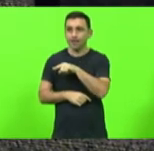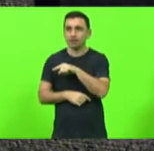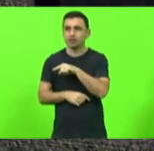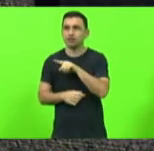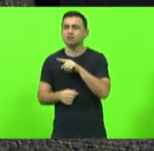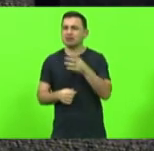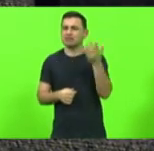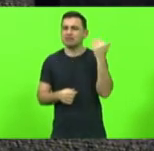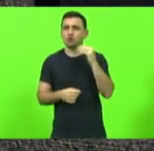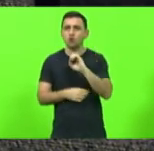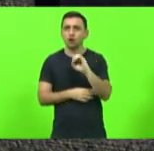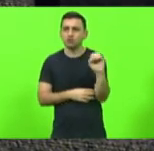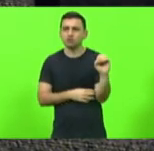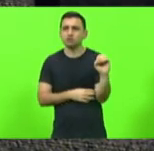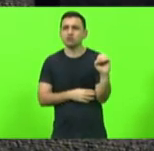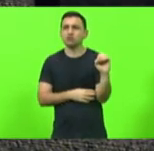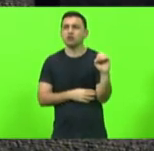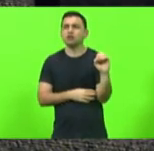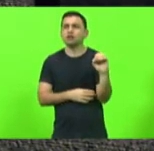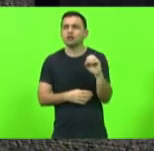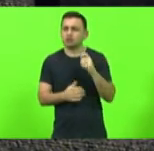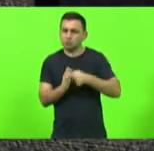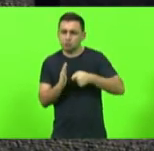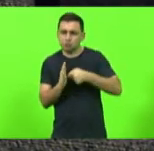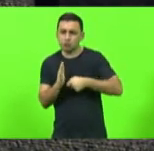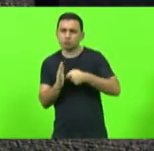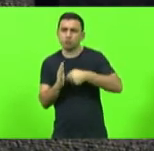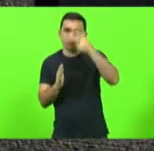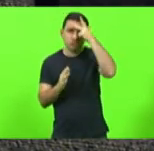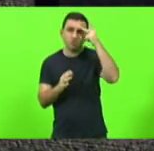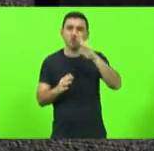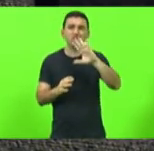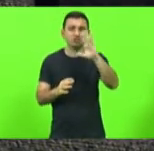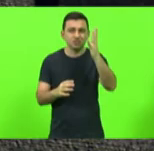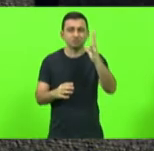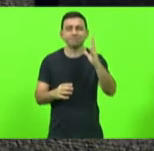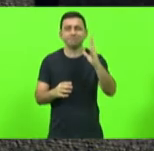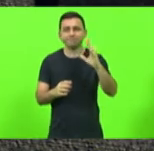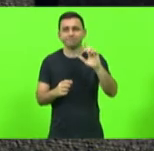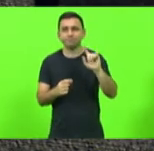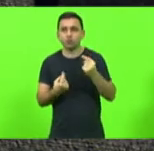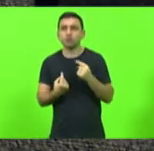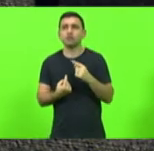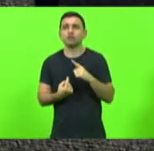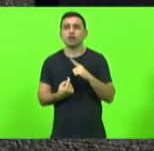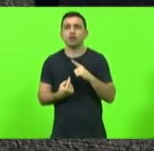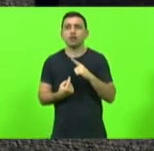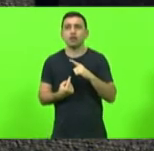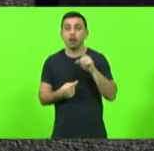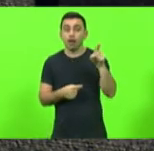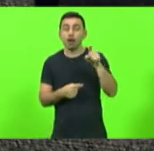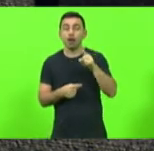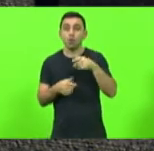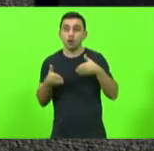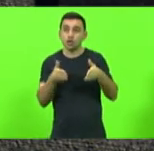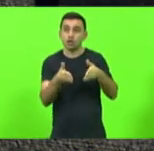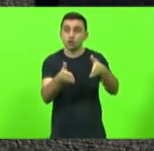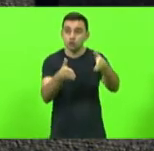extremo oeste do estado, fez a luta dos atingidos, e, por conta da luta dos atingidos, hoje lá o Rio Uruguai ainda corre